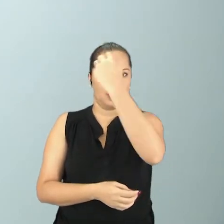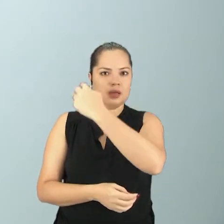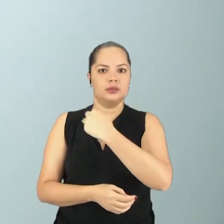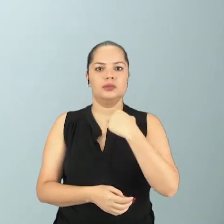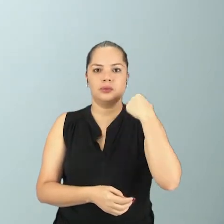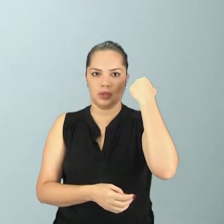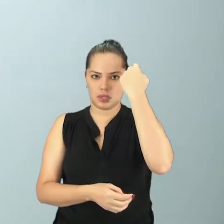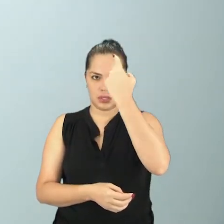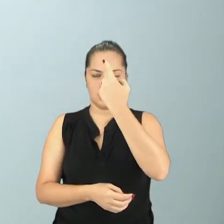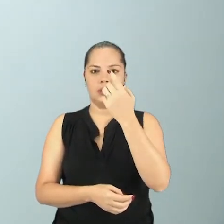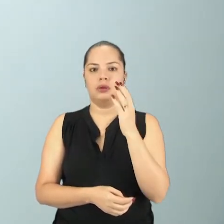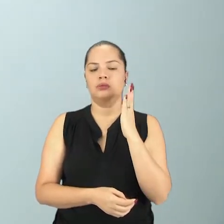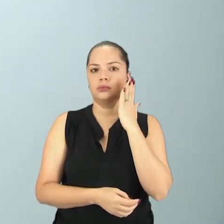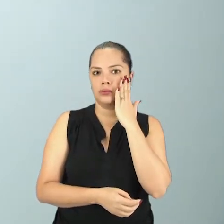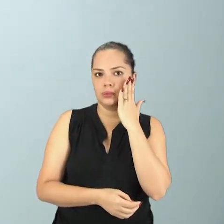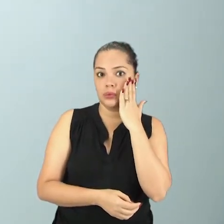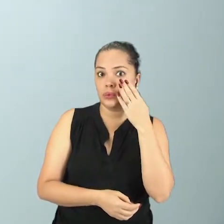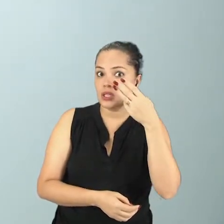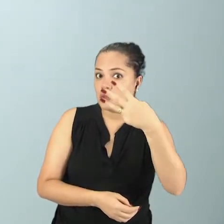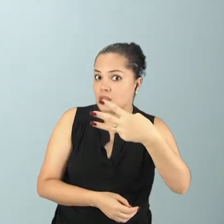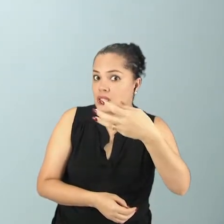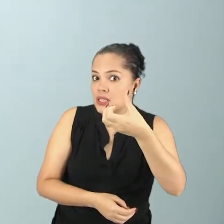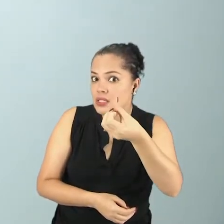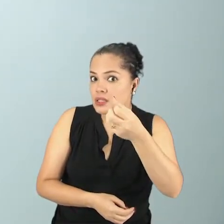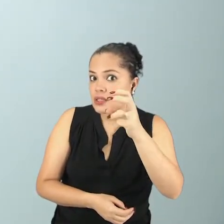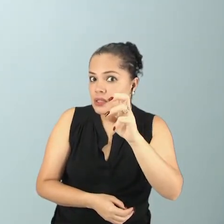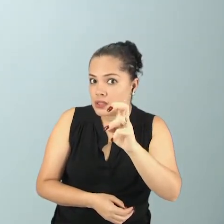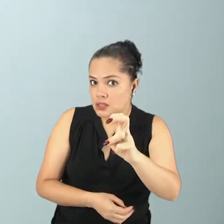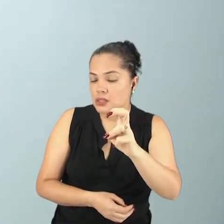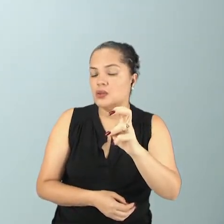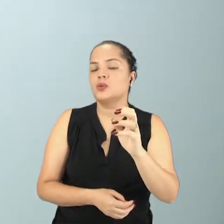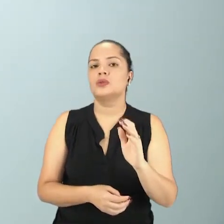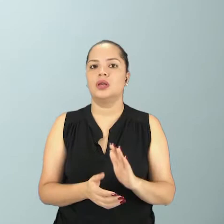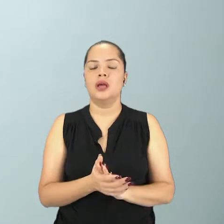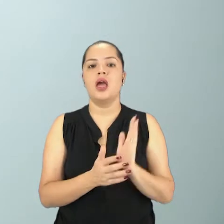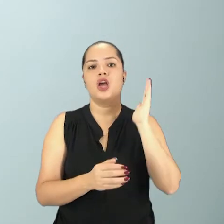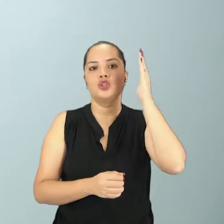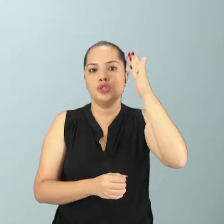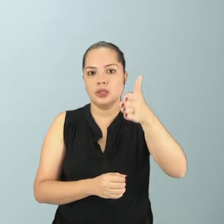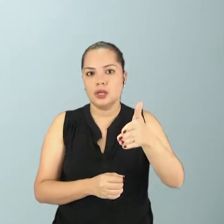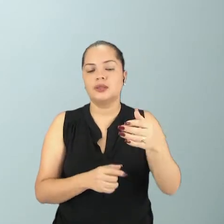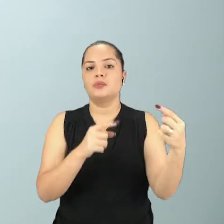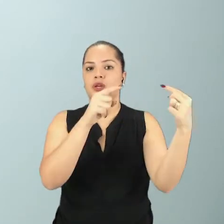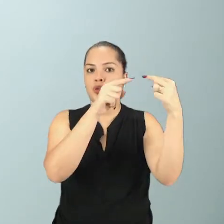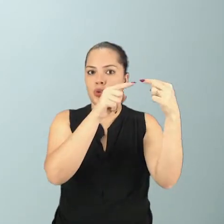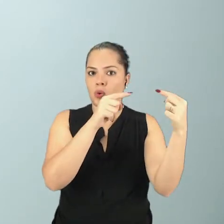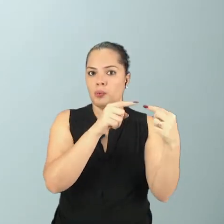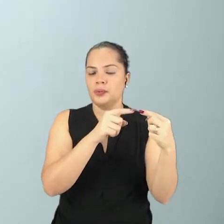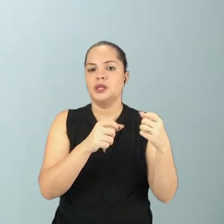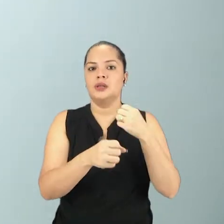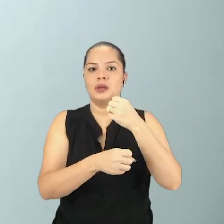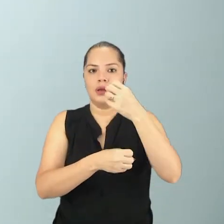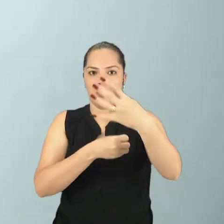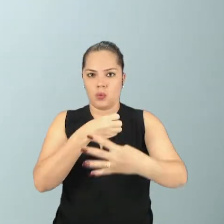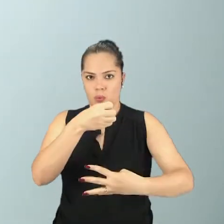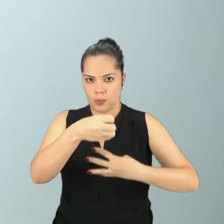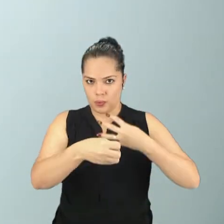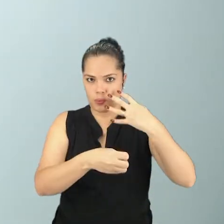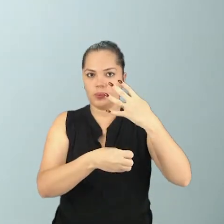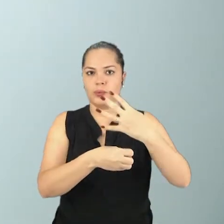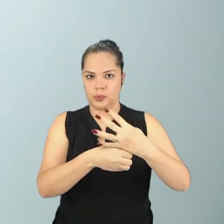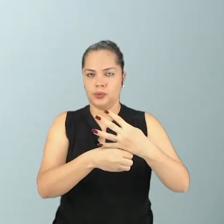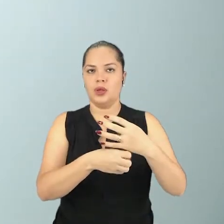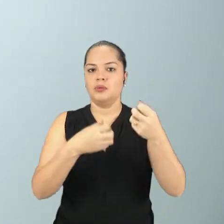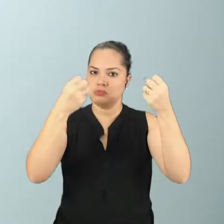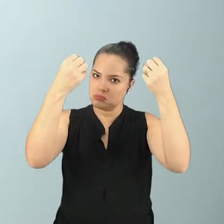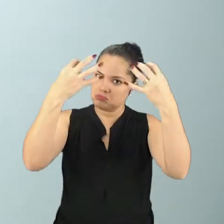à sucessão das estações do ano, tá bom? Então, bora conversar um pouquinho sobre as estações